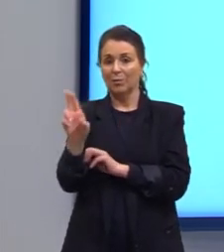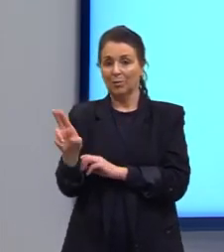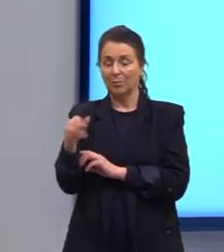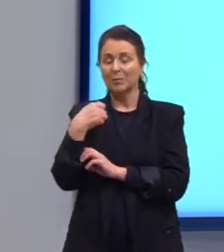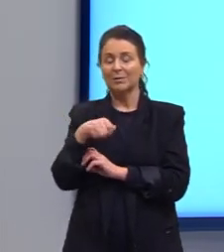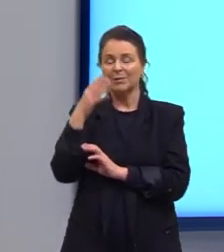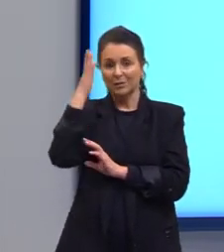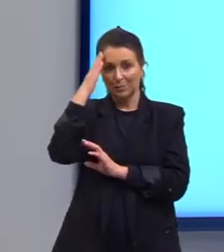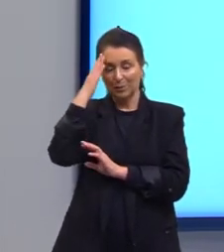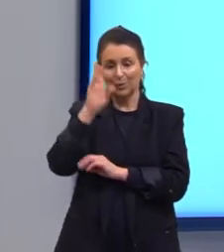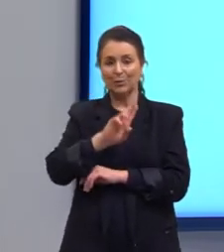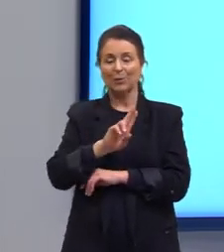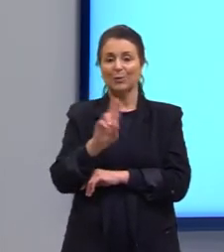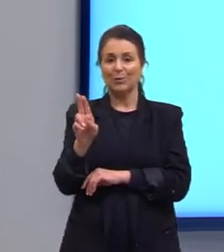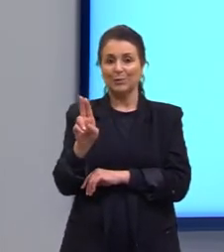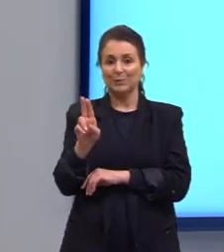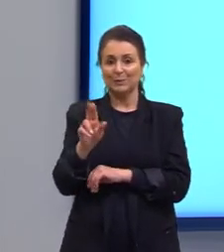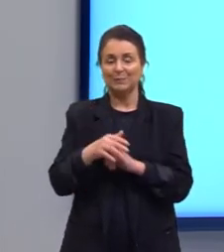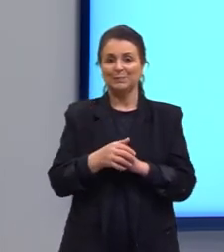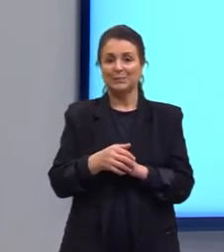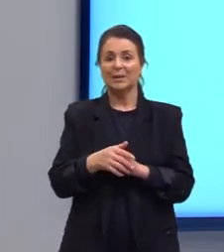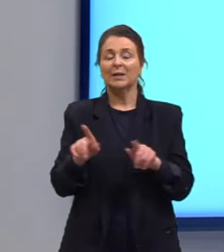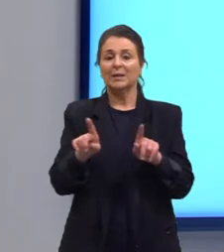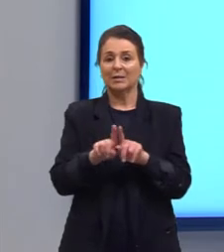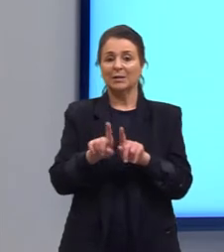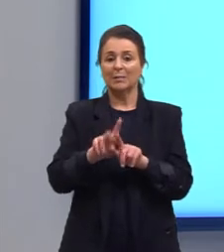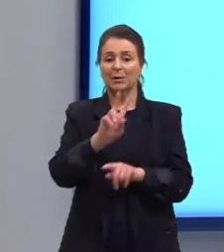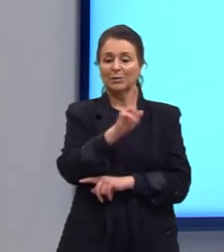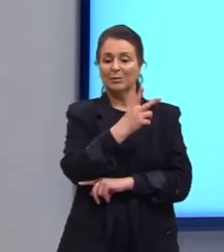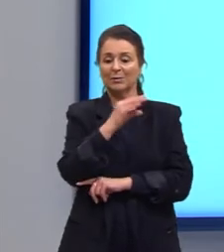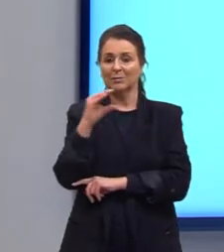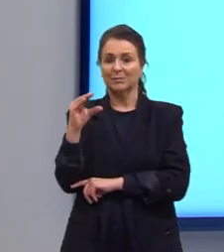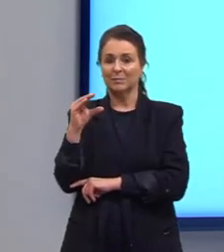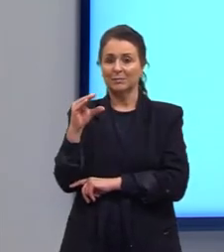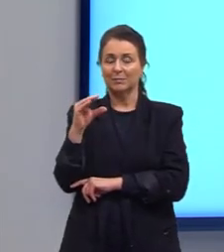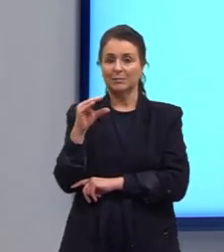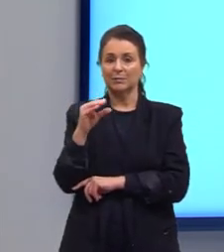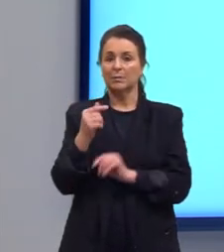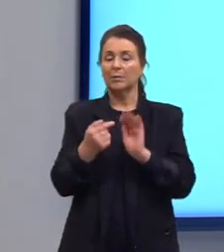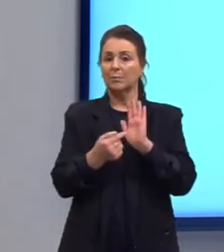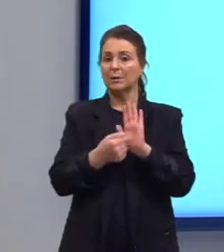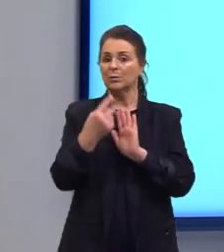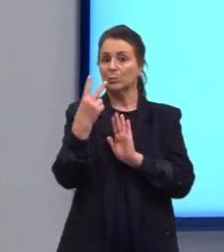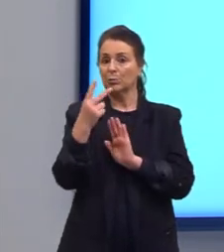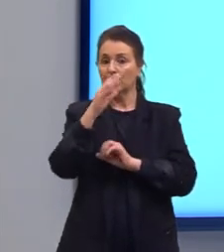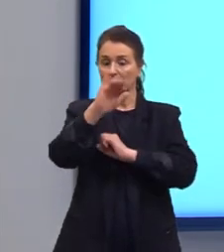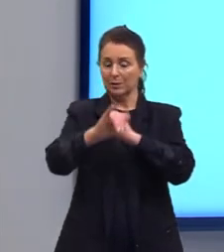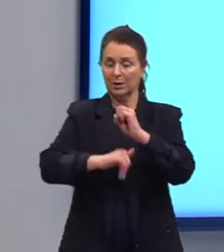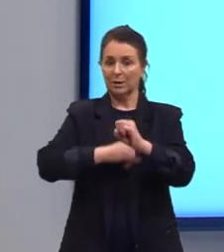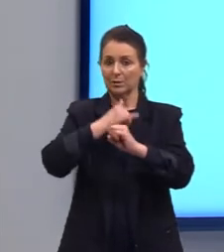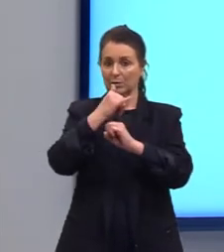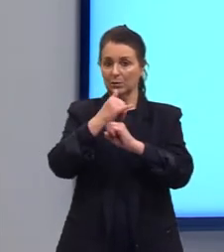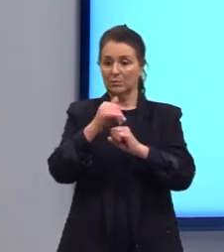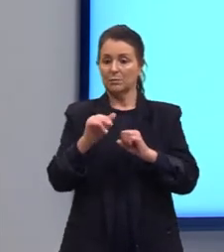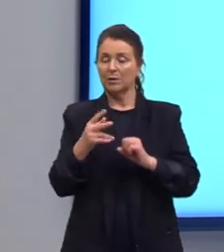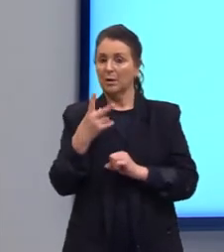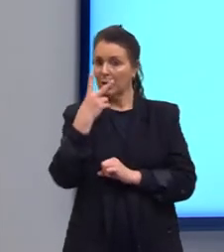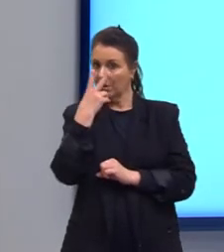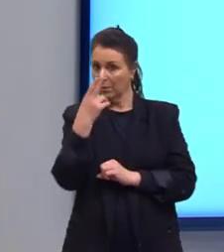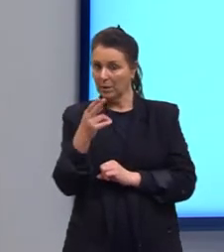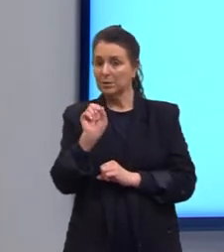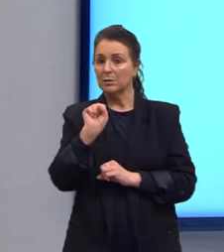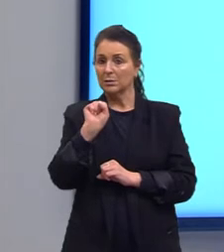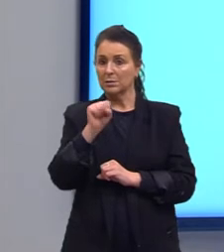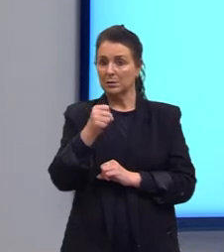os nomes dos halogênios e das e dos hidrocarbonetos quando aparece dois átomos de halogênio iguais aí